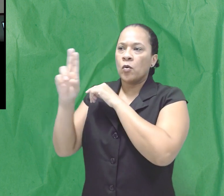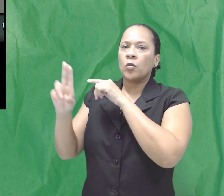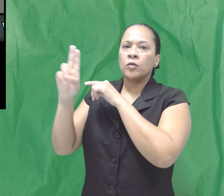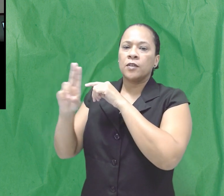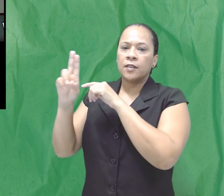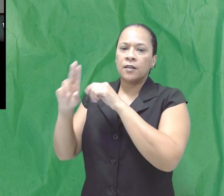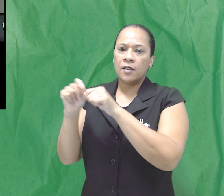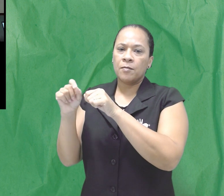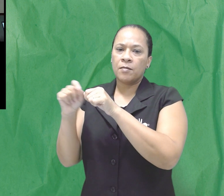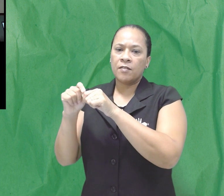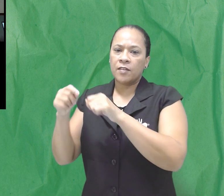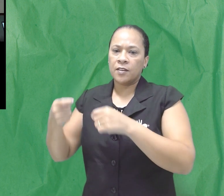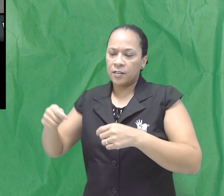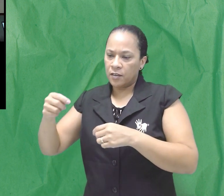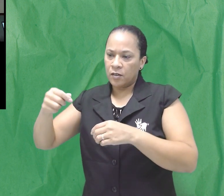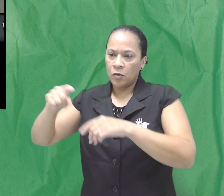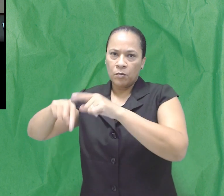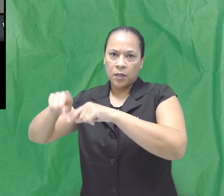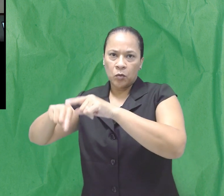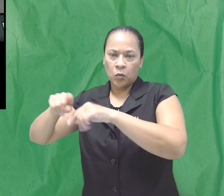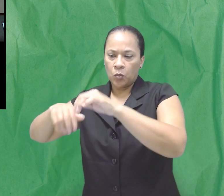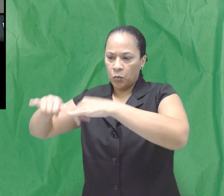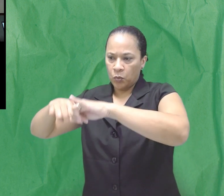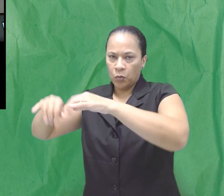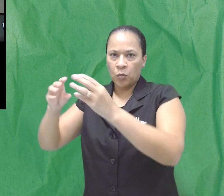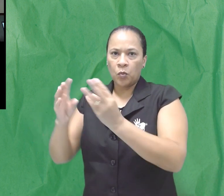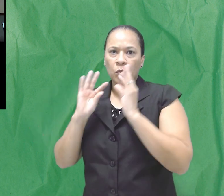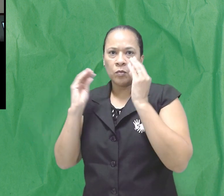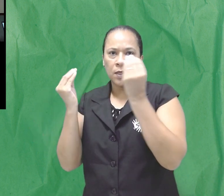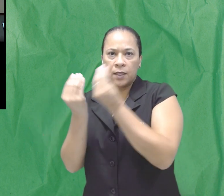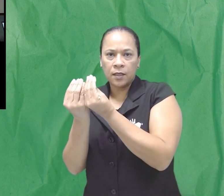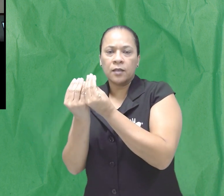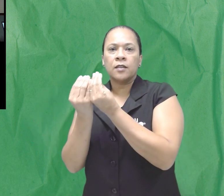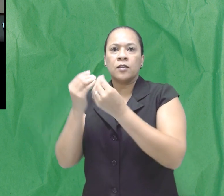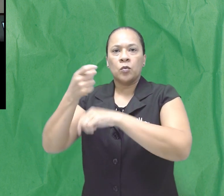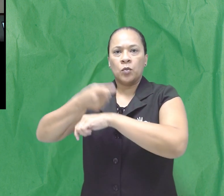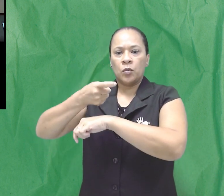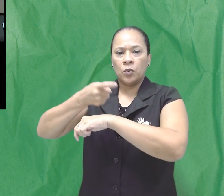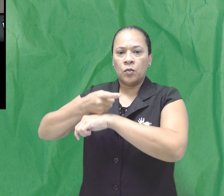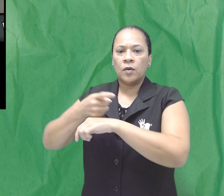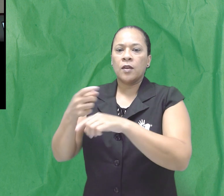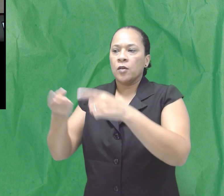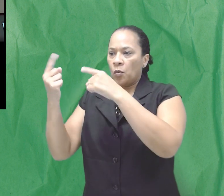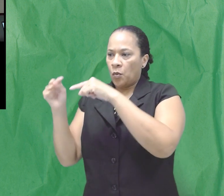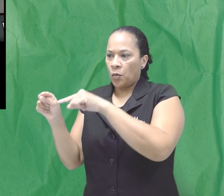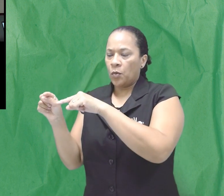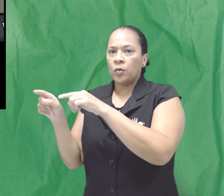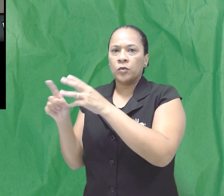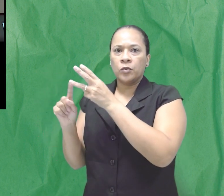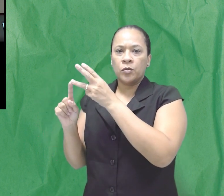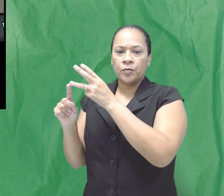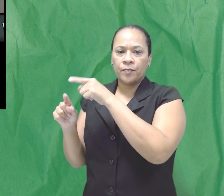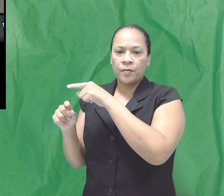na maceração de substâncias sólidas. Nós temos também a cápsula de porcelana, que servem para